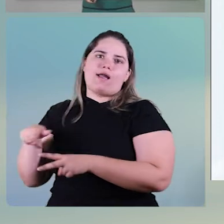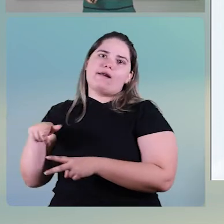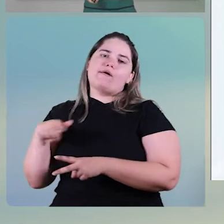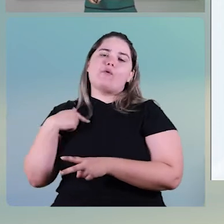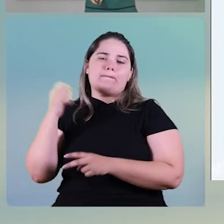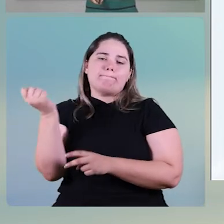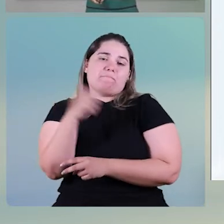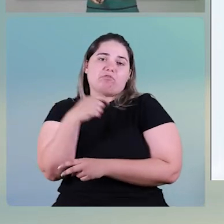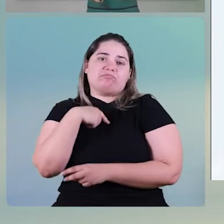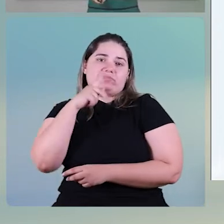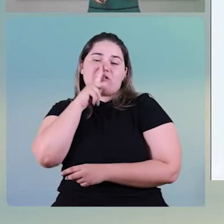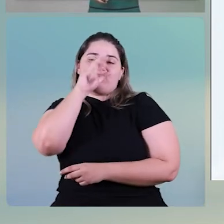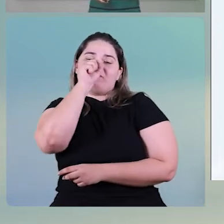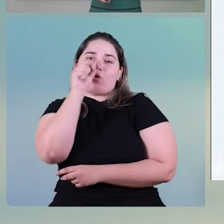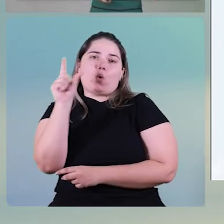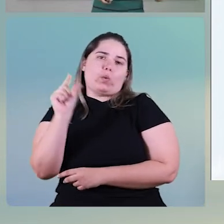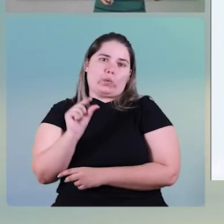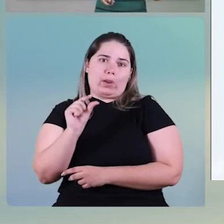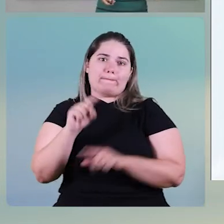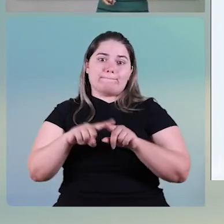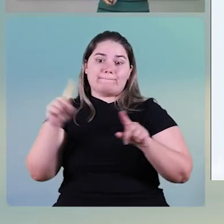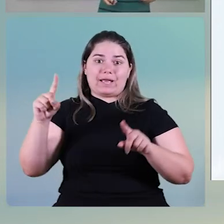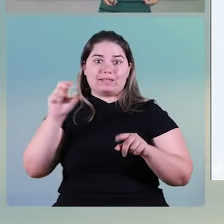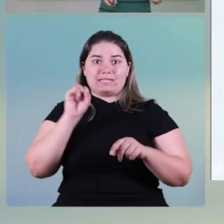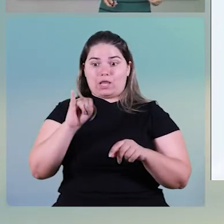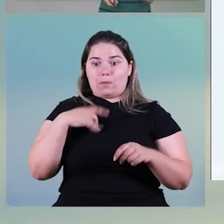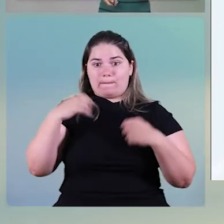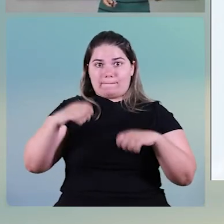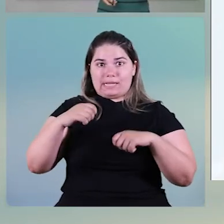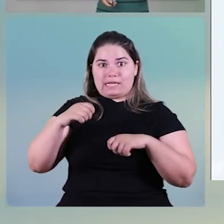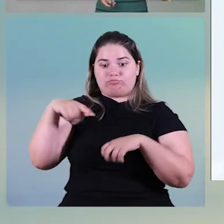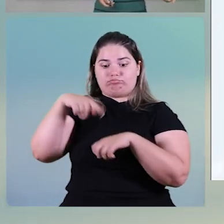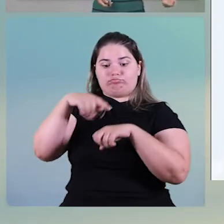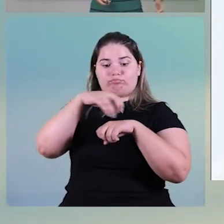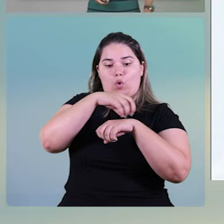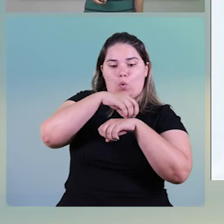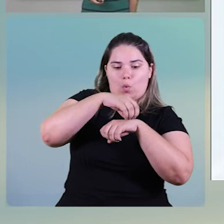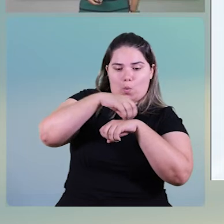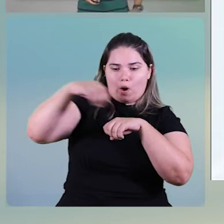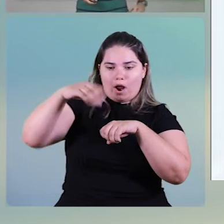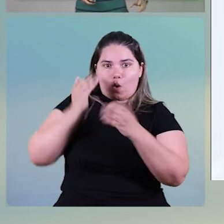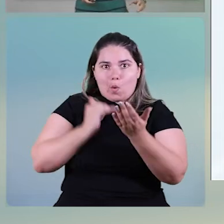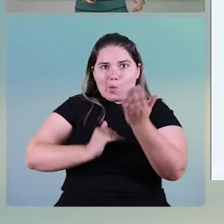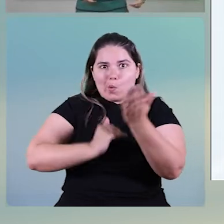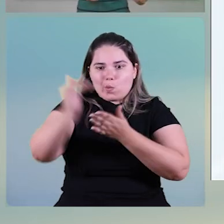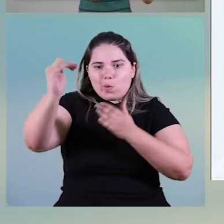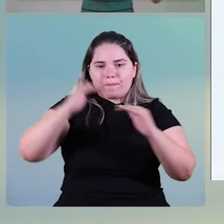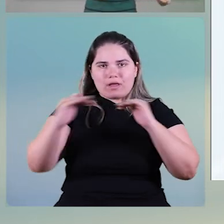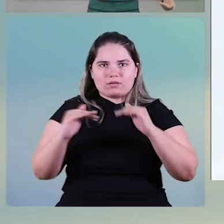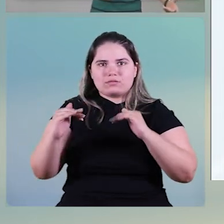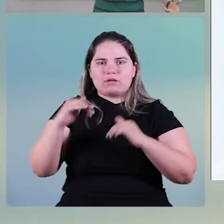força menor. Para colocar em movimento, sempre você precisa aplicar uma força maior, que é para deslocar o